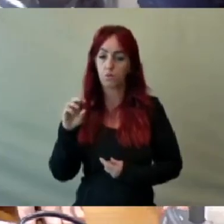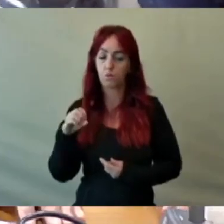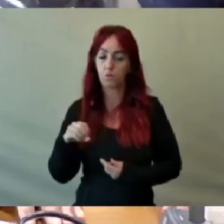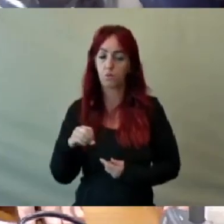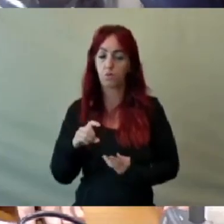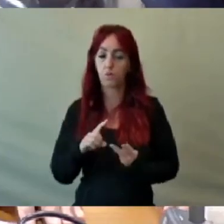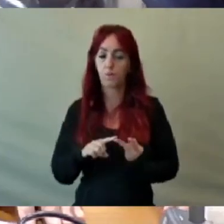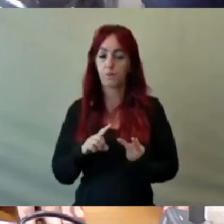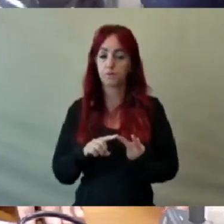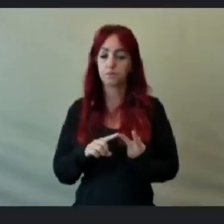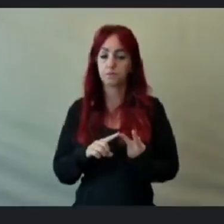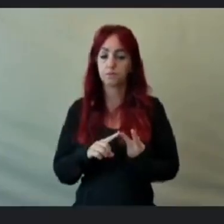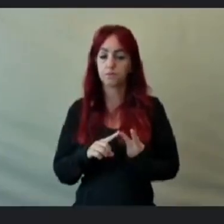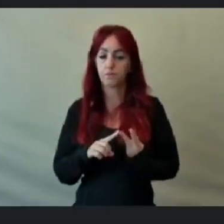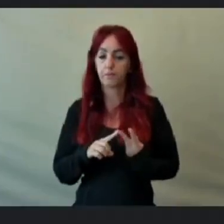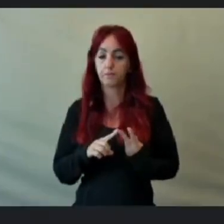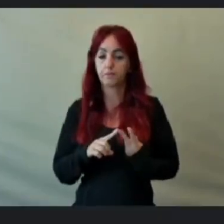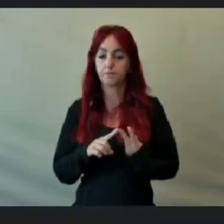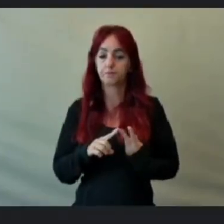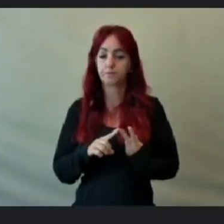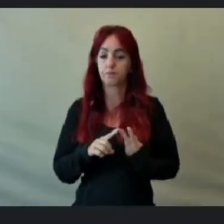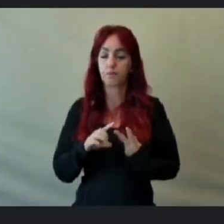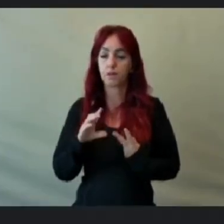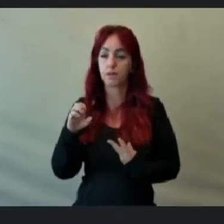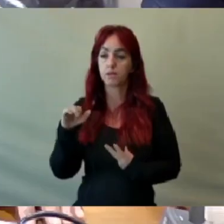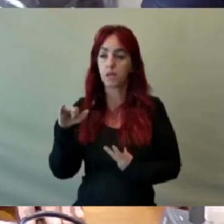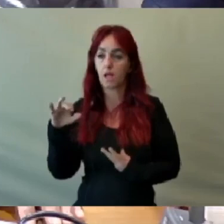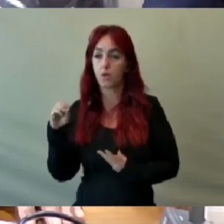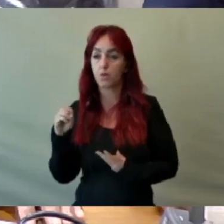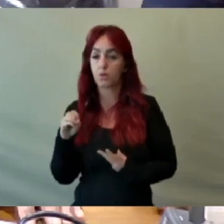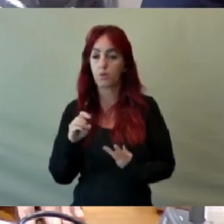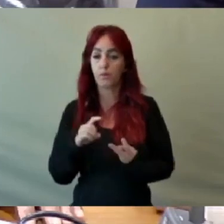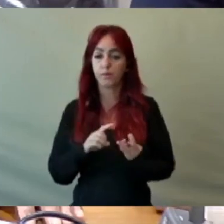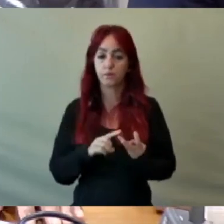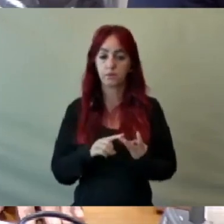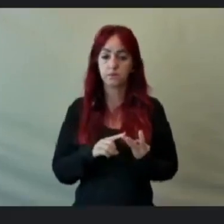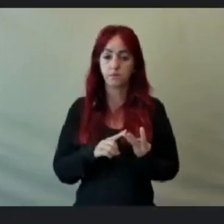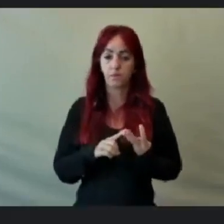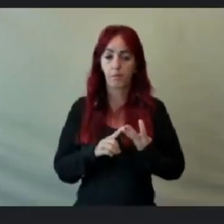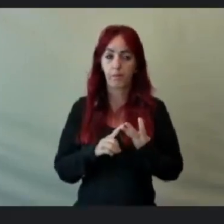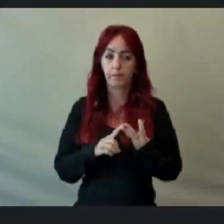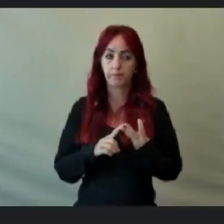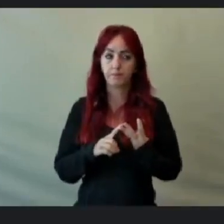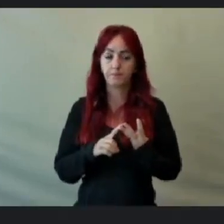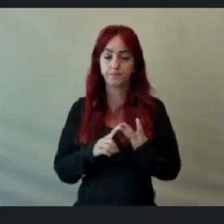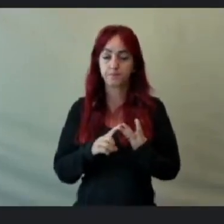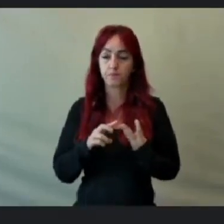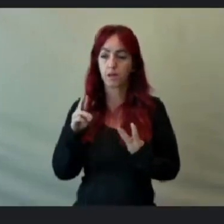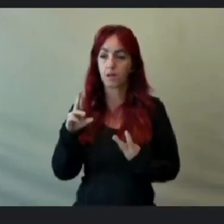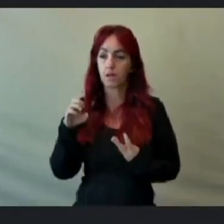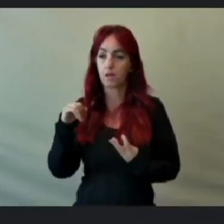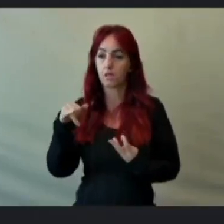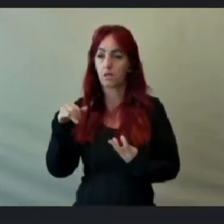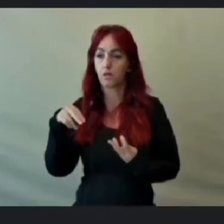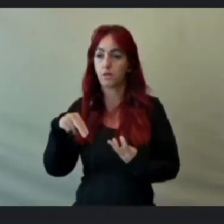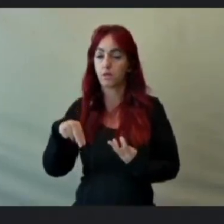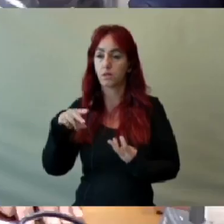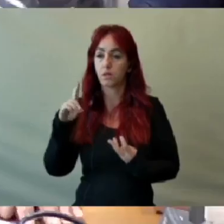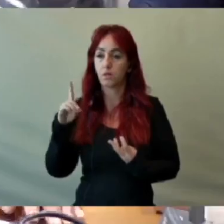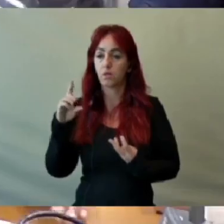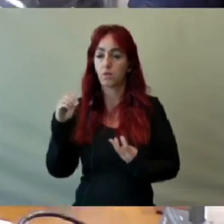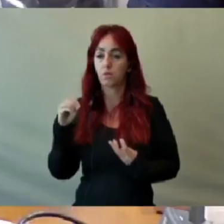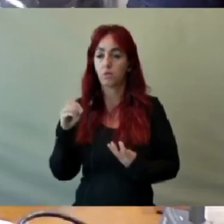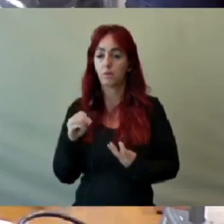Como vota, vereador doutor Célio Frois? Com requerimento, presidente. Como vota, vereador Reinaldo Gomes? Também acompanho. Voto com